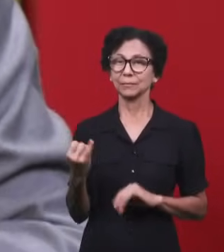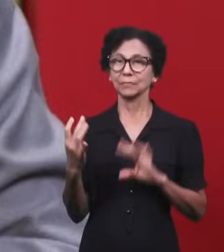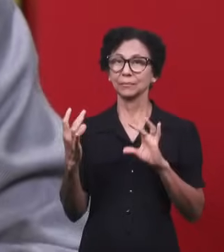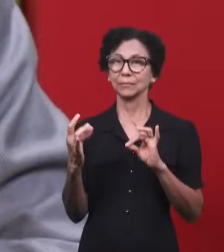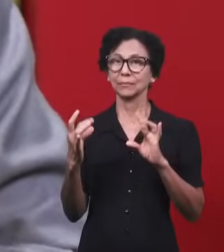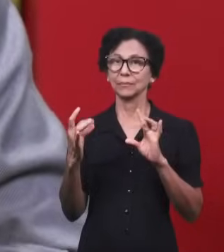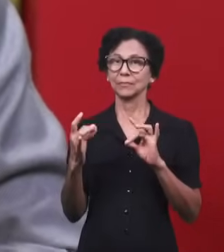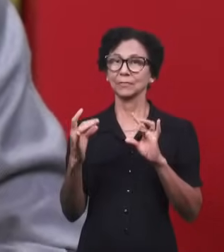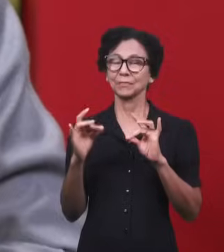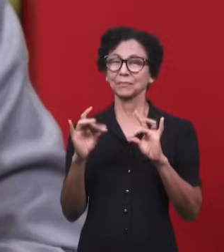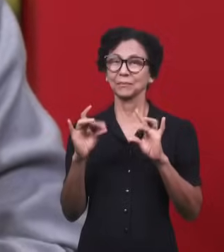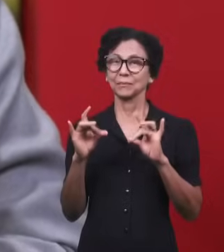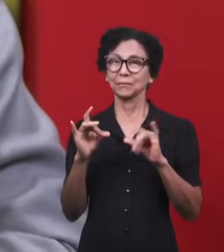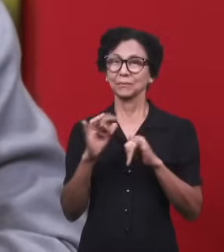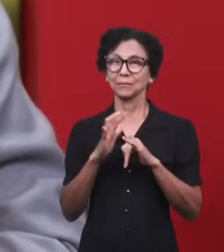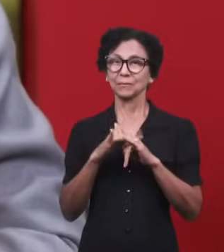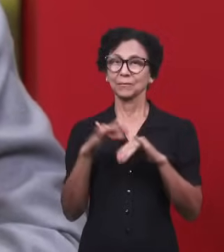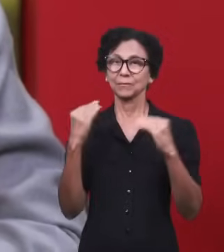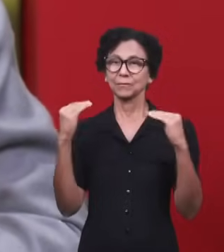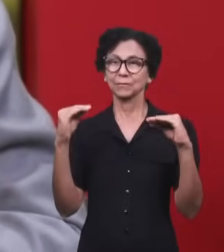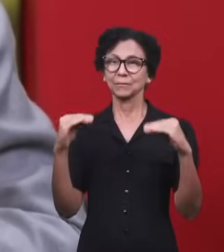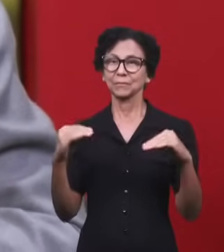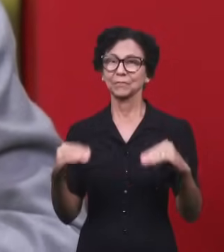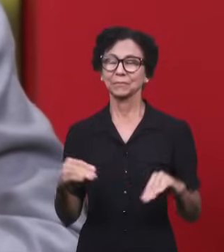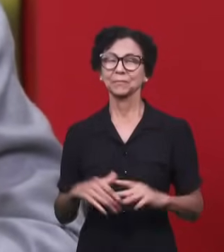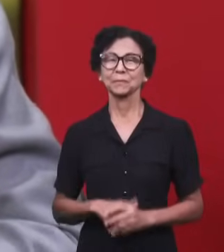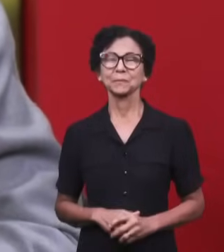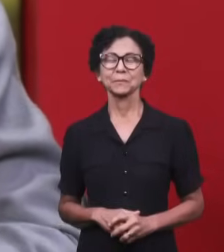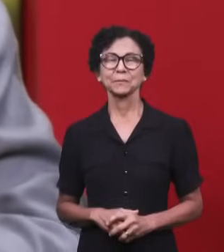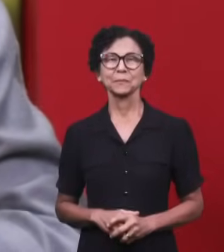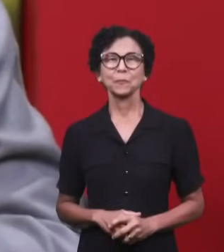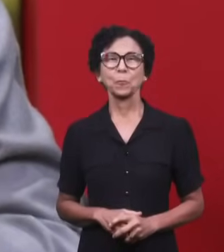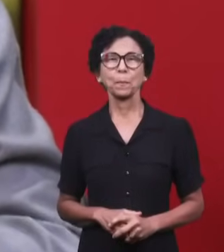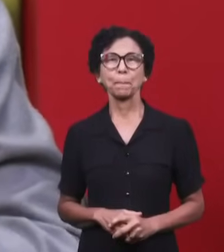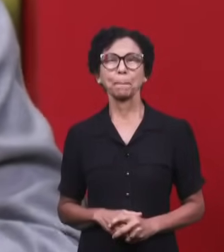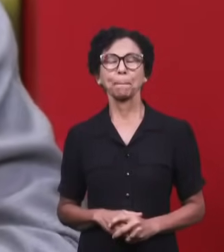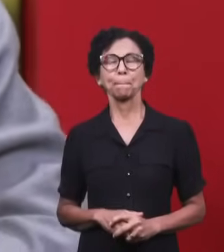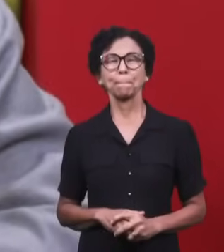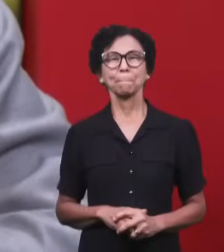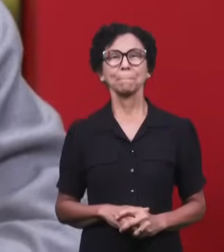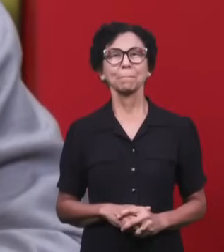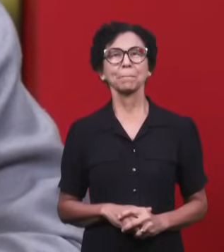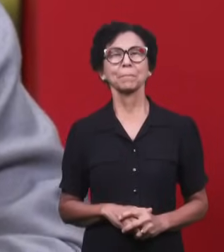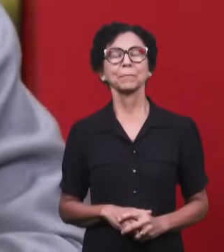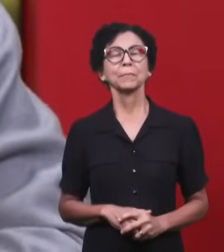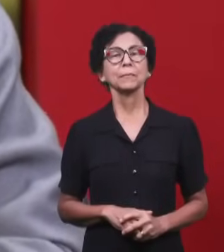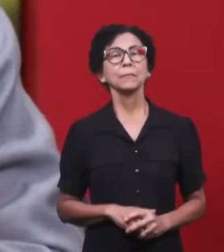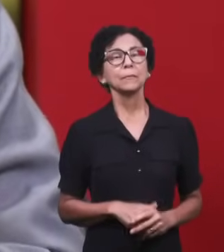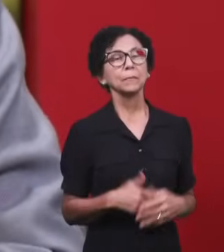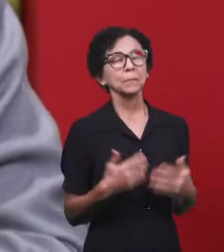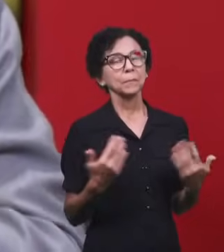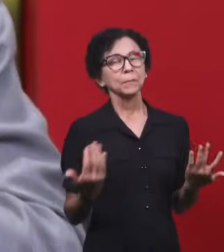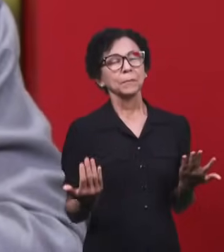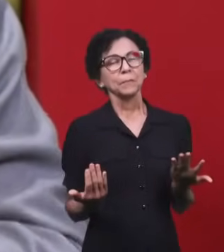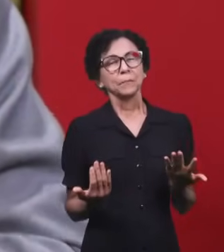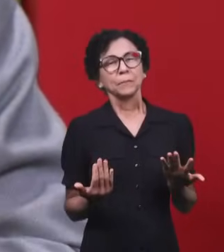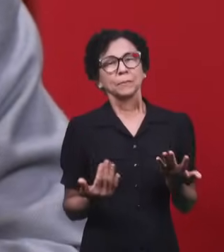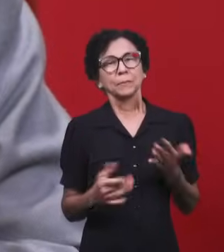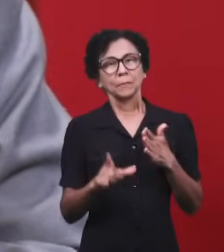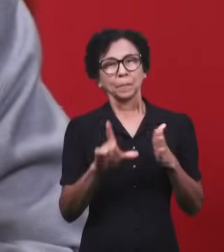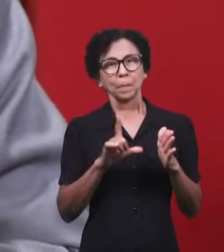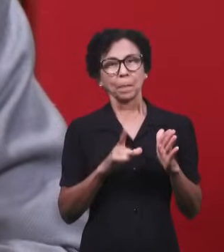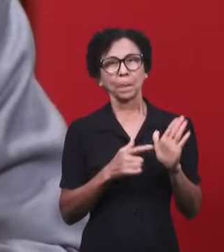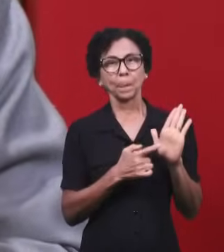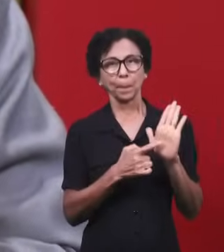esse canal para mais pessoas. E a gente começa aqui este programa, essa edição do programa Família, o Projeto de Deus, e eu quero começar, antes de apresentar